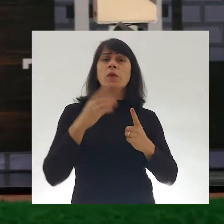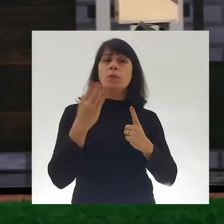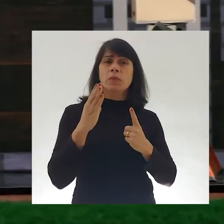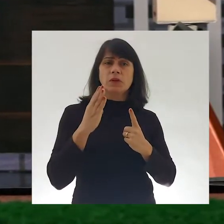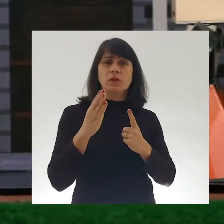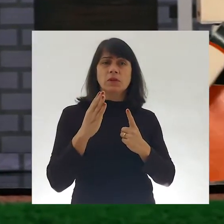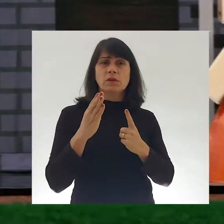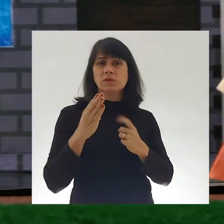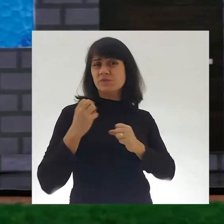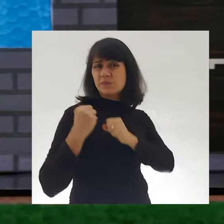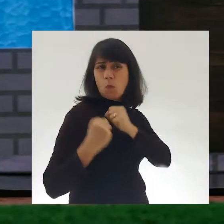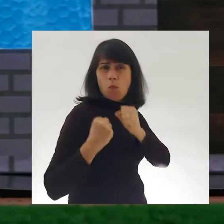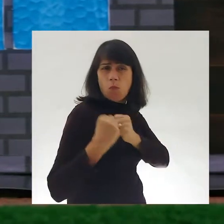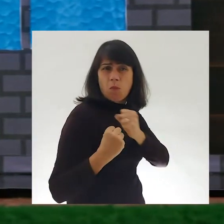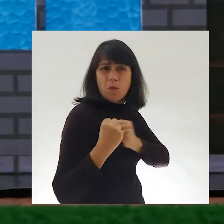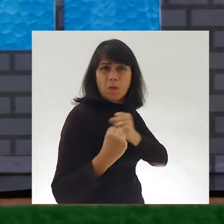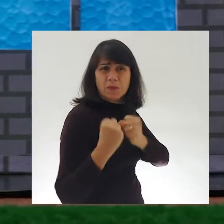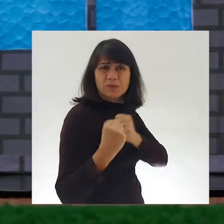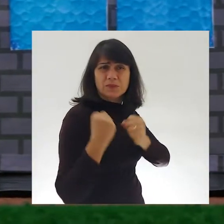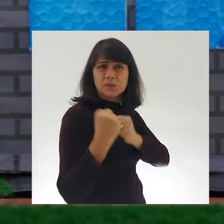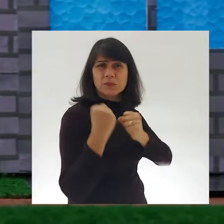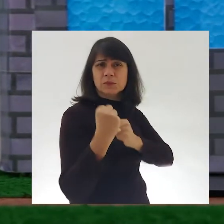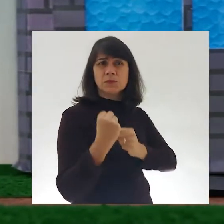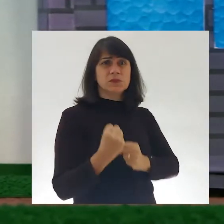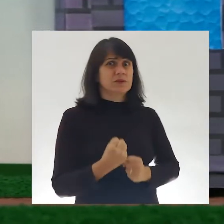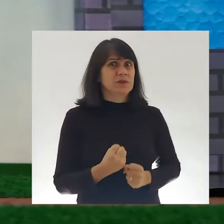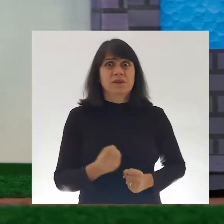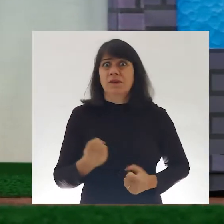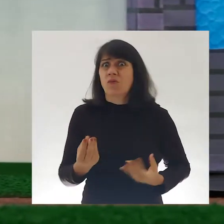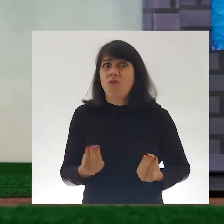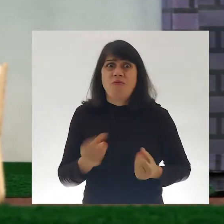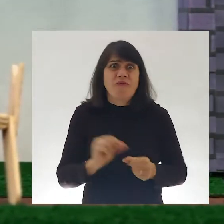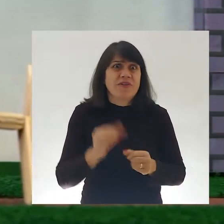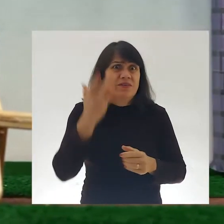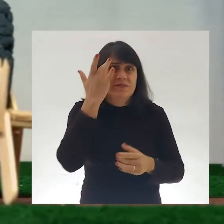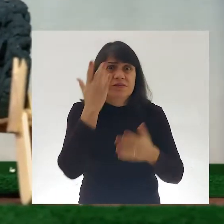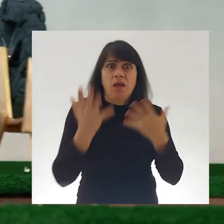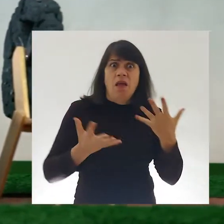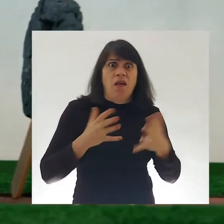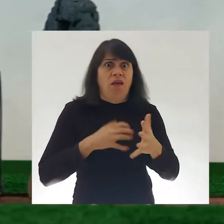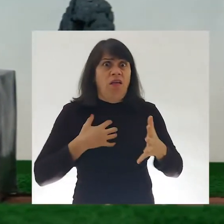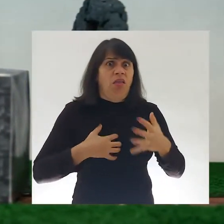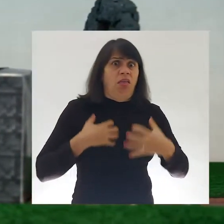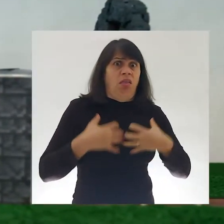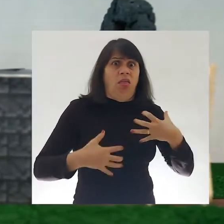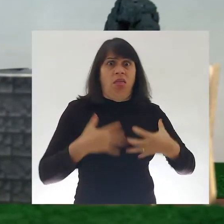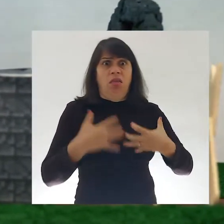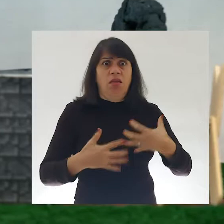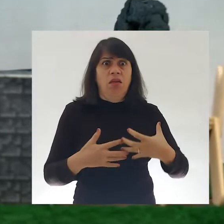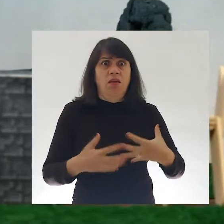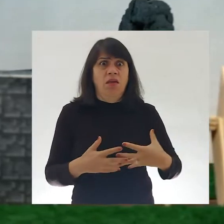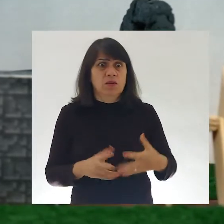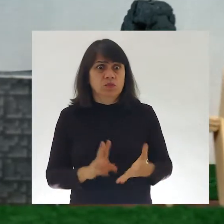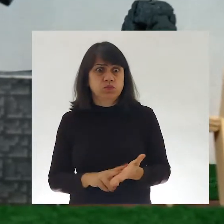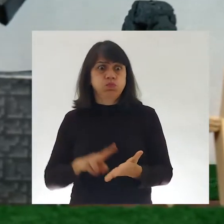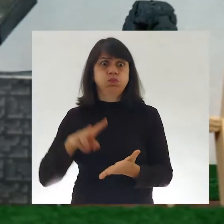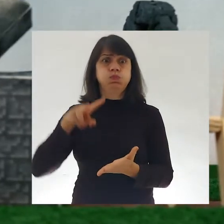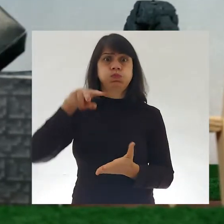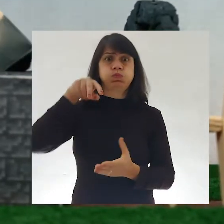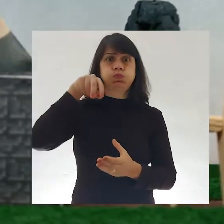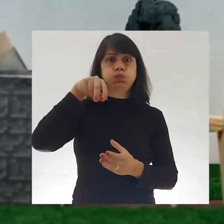Beatriz então sai correndo e, sem saber como faria isso, no impulso se